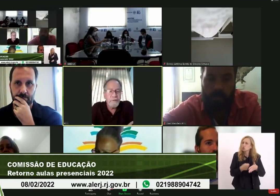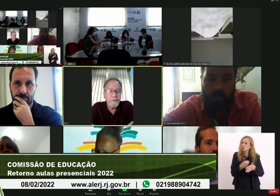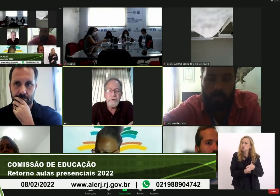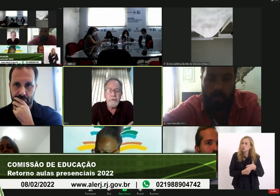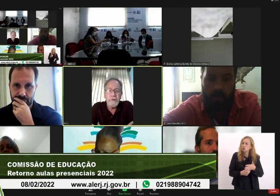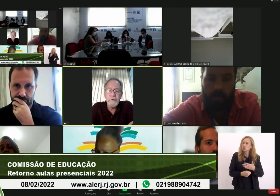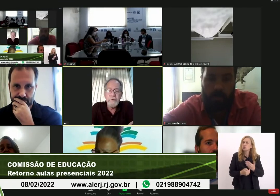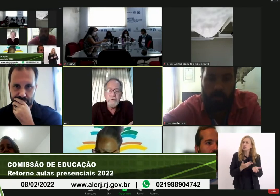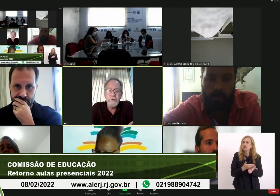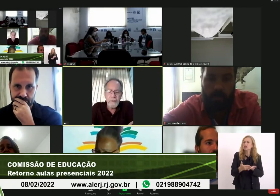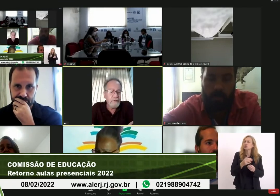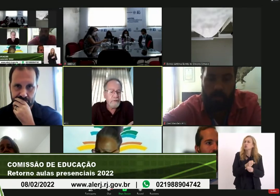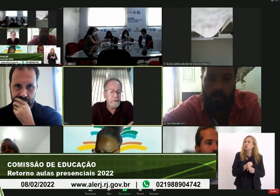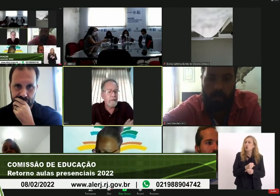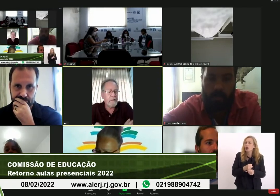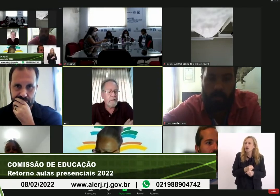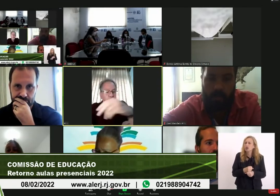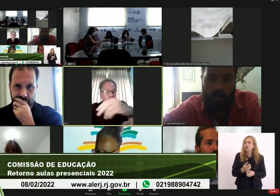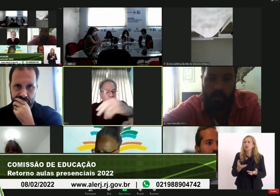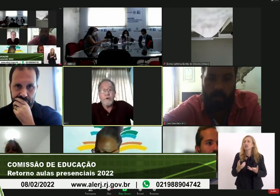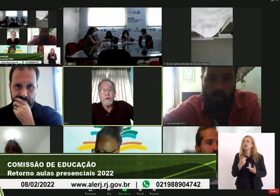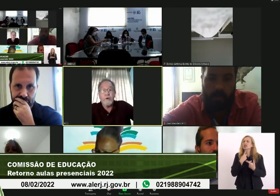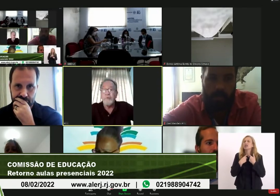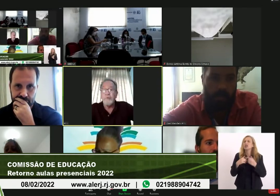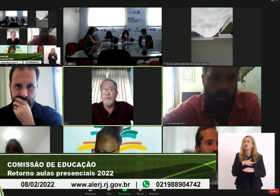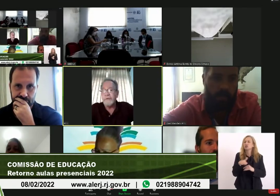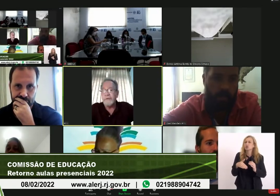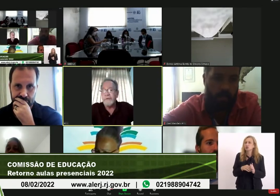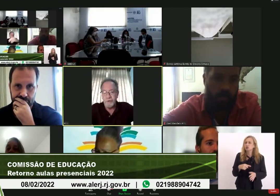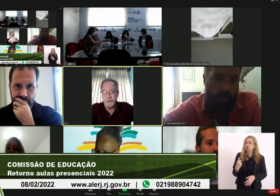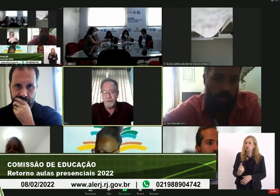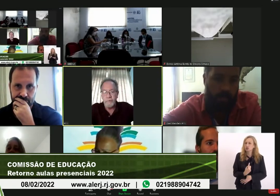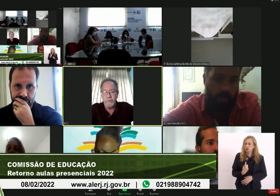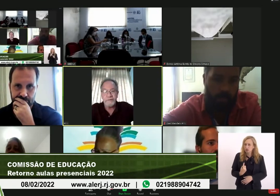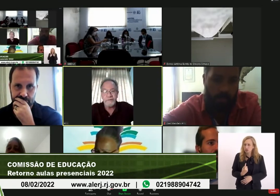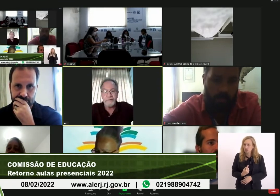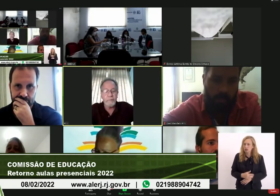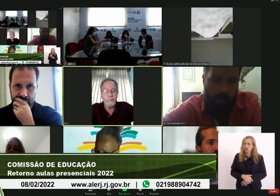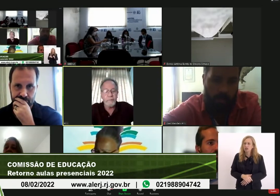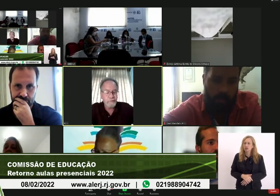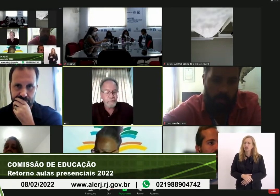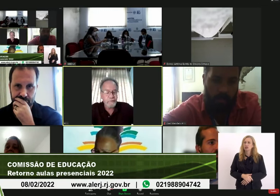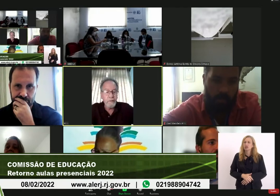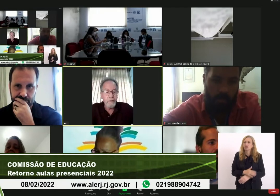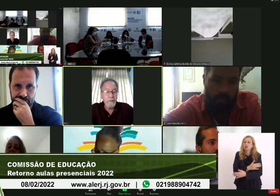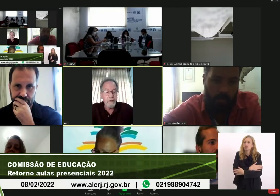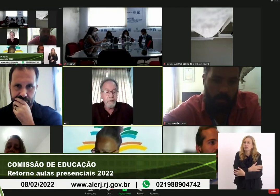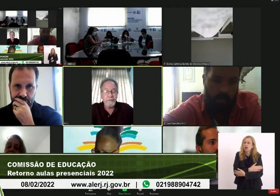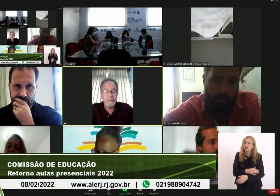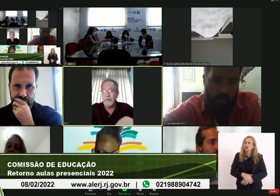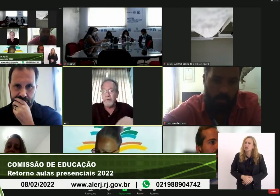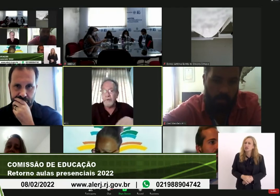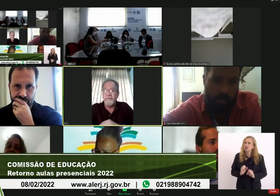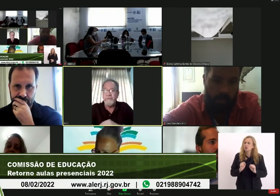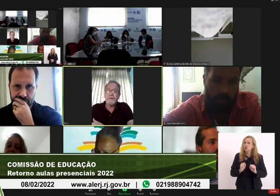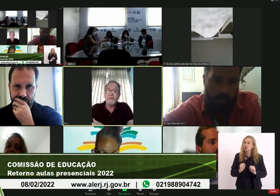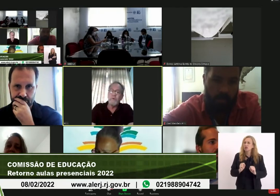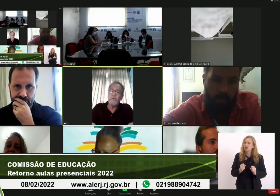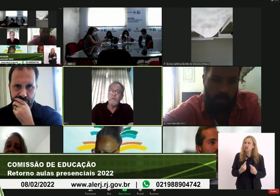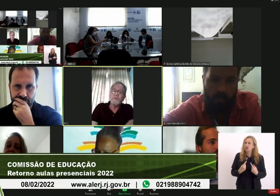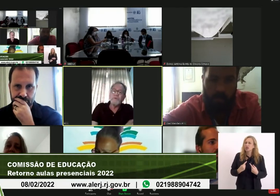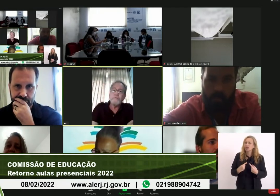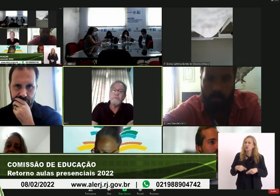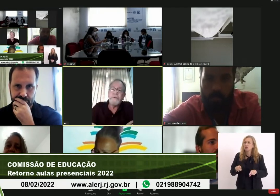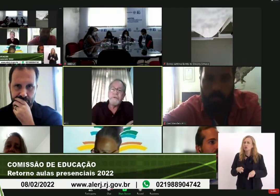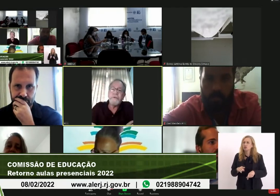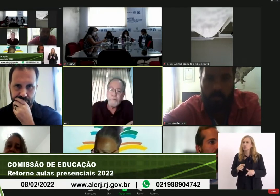início de ano. Queria desejar a todos nós muita energia, com vacina no braço, para a gente poder enfrentar um ano que vai